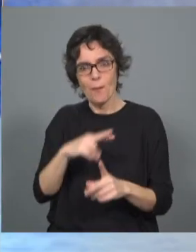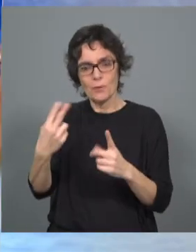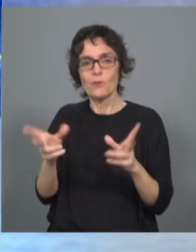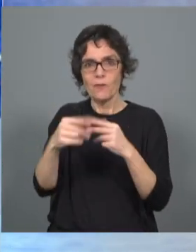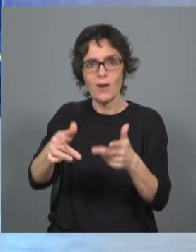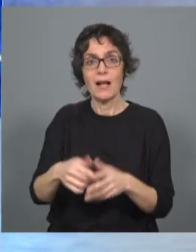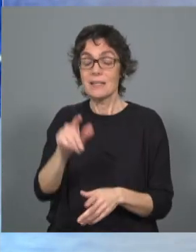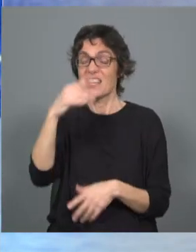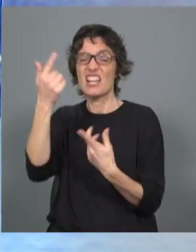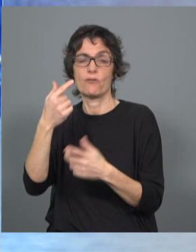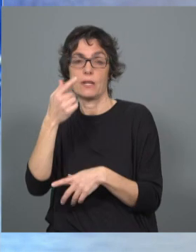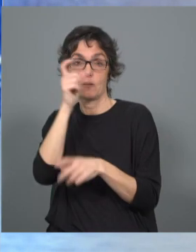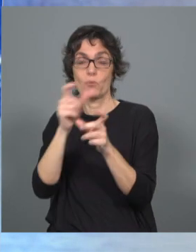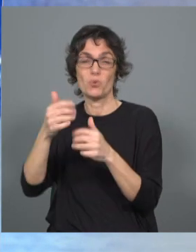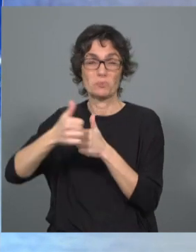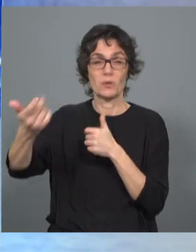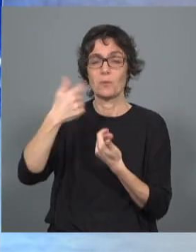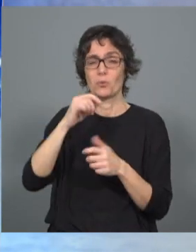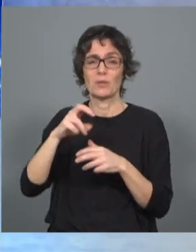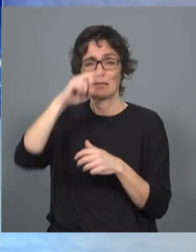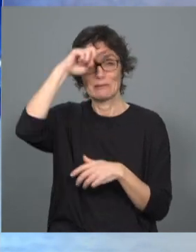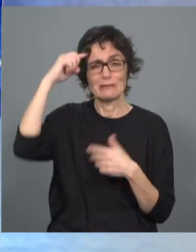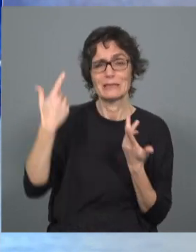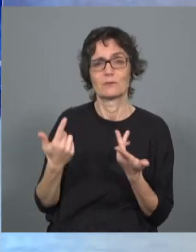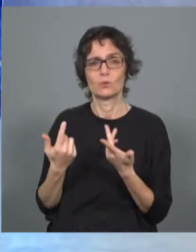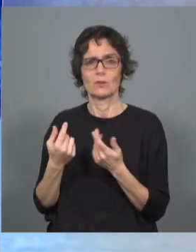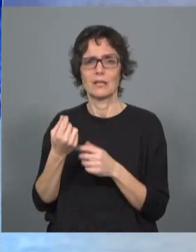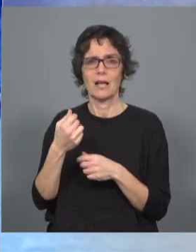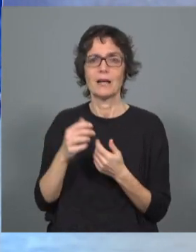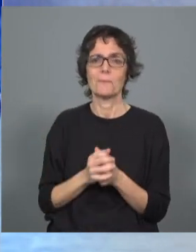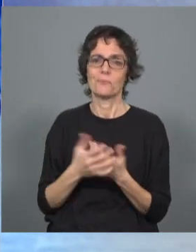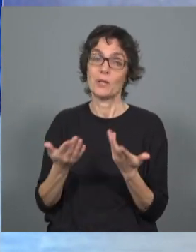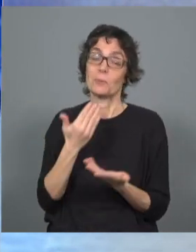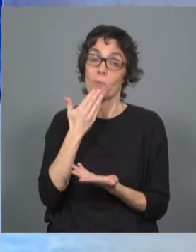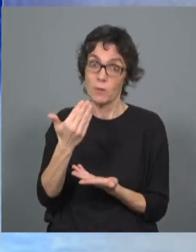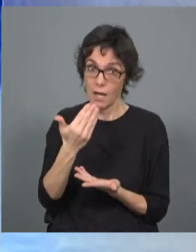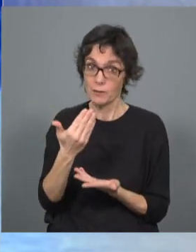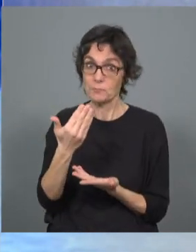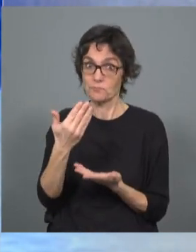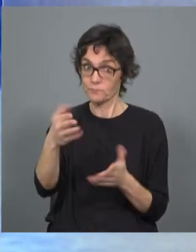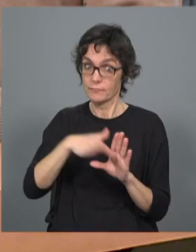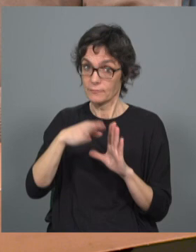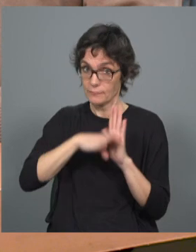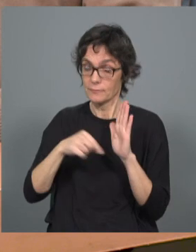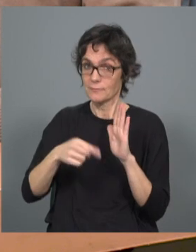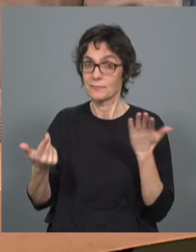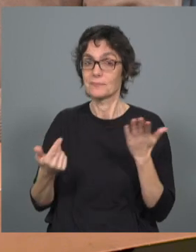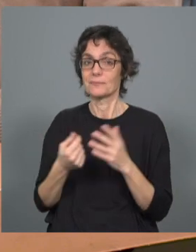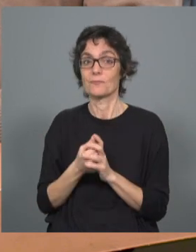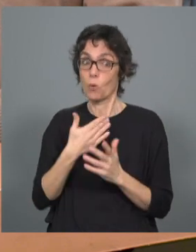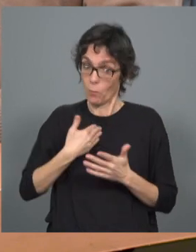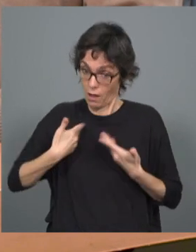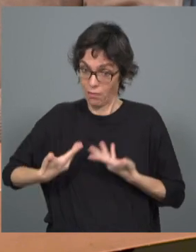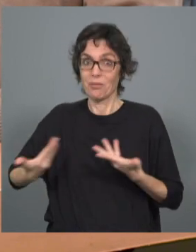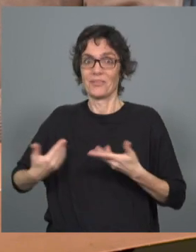indiferença, seja por dificuldades que possam existir. Sim. E por isso também agradeço-vos muito a vossa partilha aqui Obrigadíssimo nós. No programa,